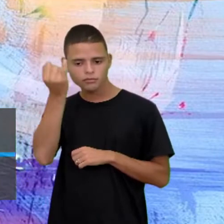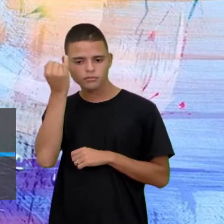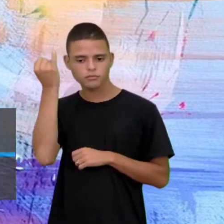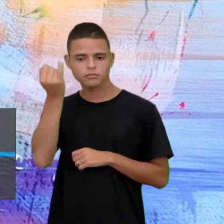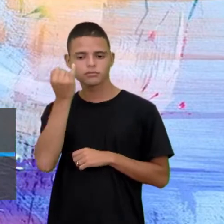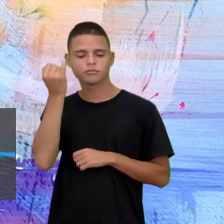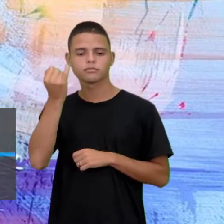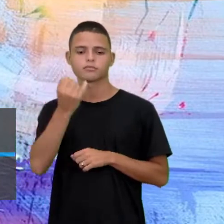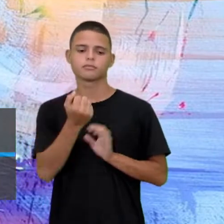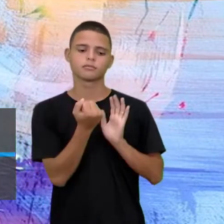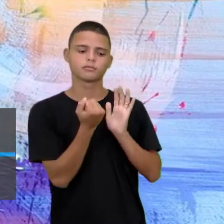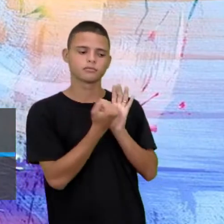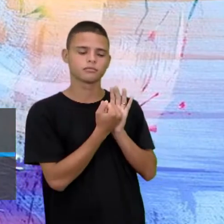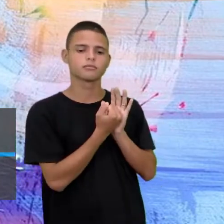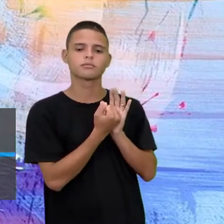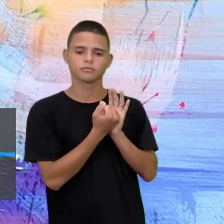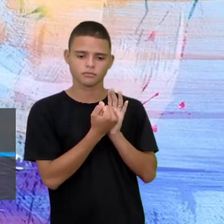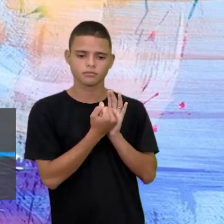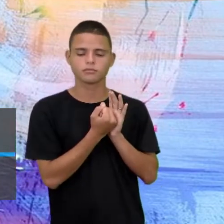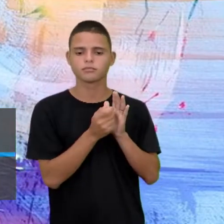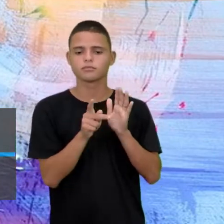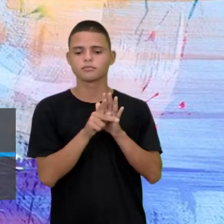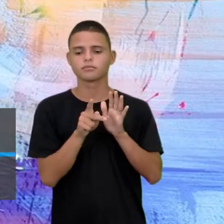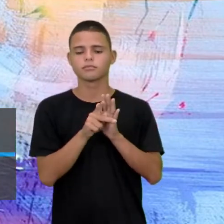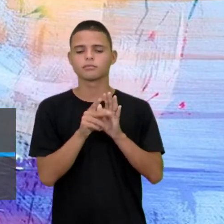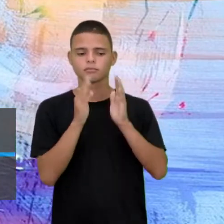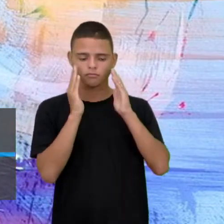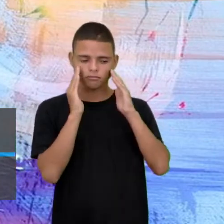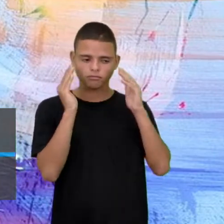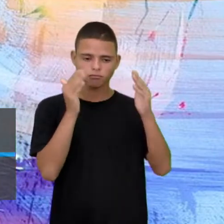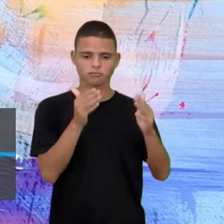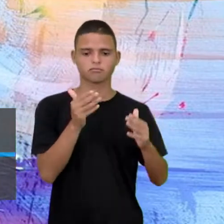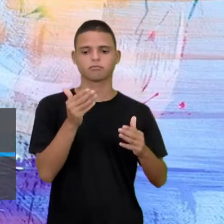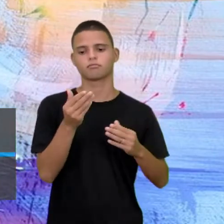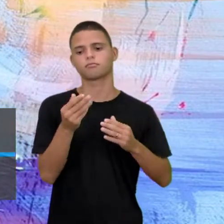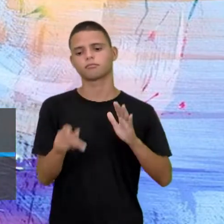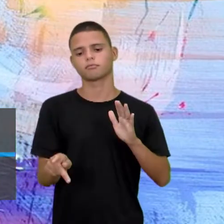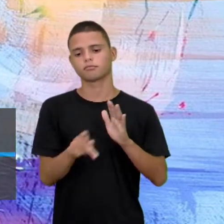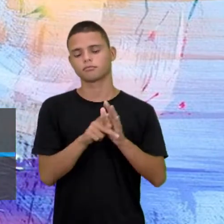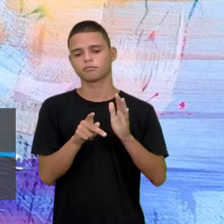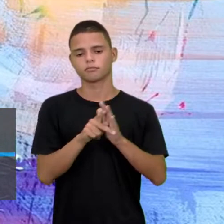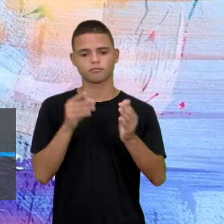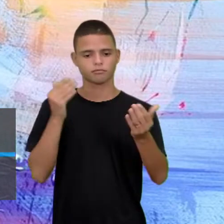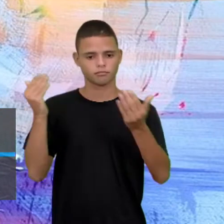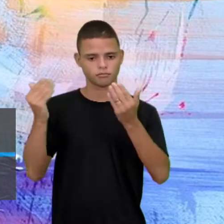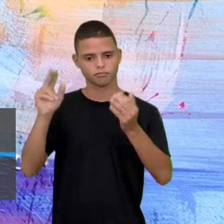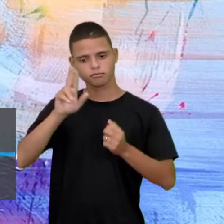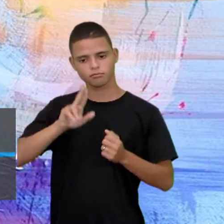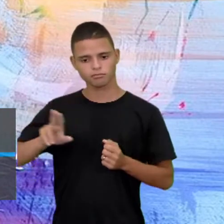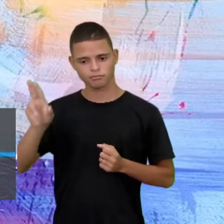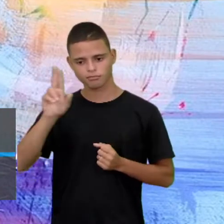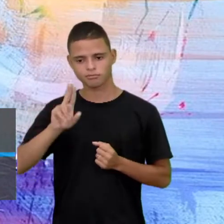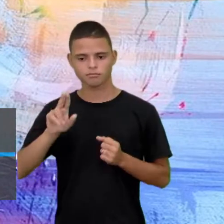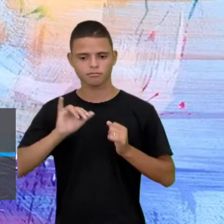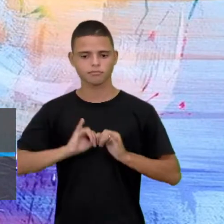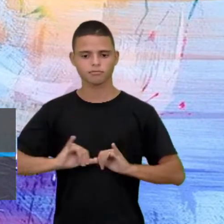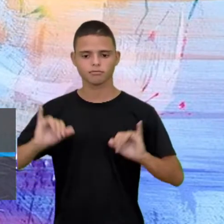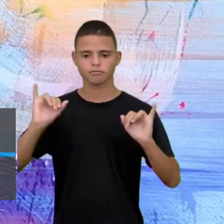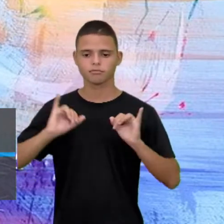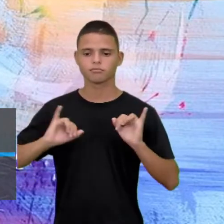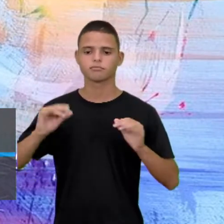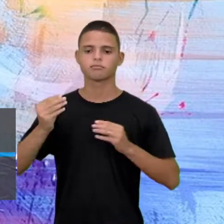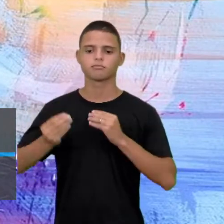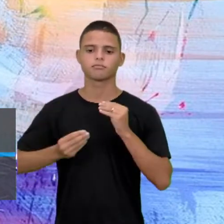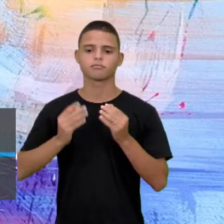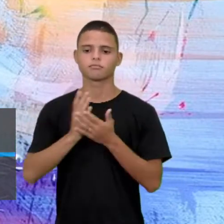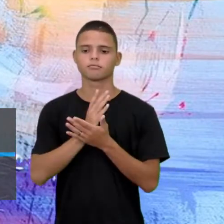da simbologia, da intencionalidade, né, da cromoterapia que é utilizada dentro do marketing, da propaganda, como que essas